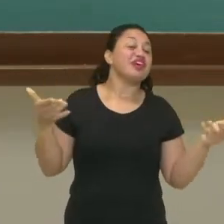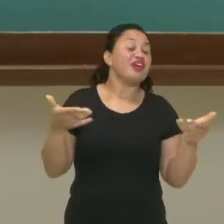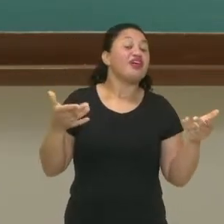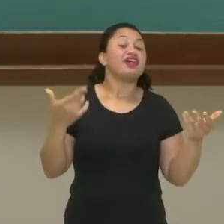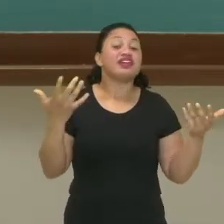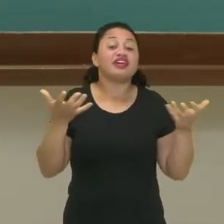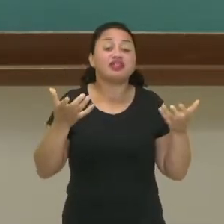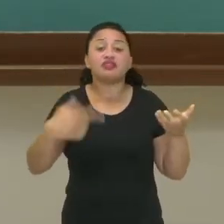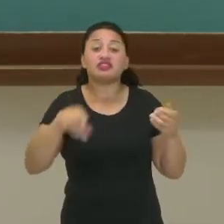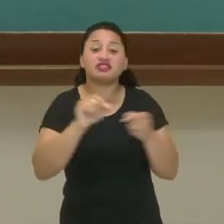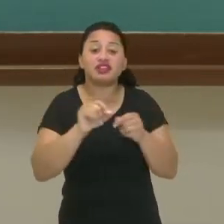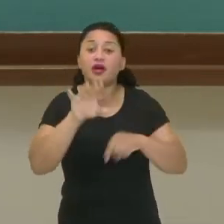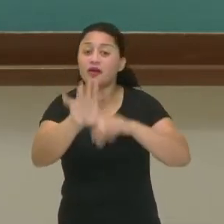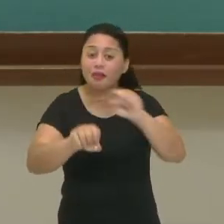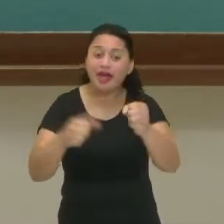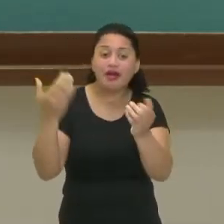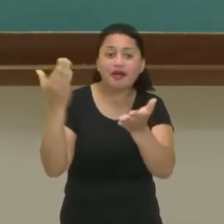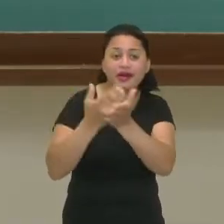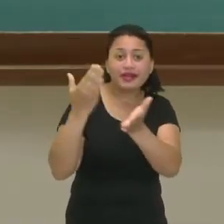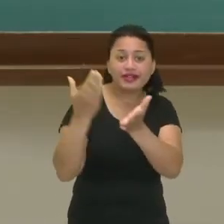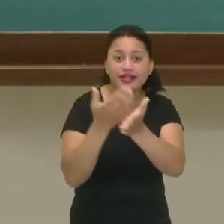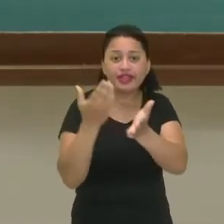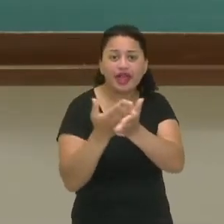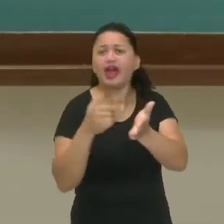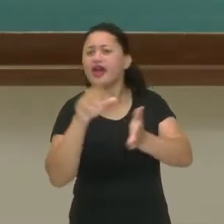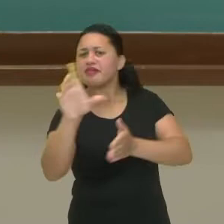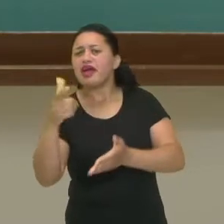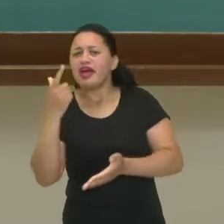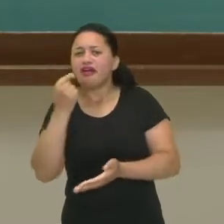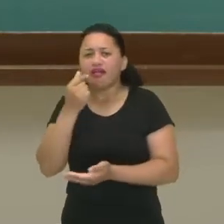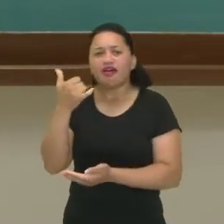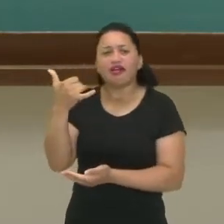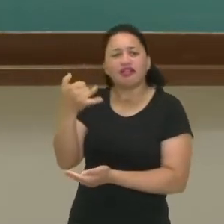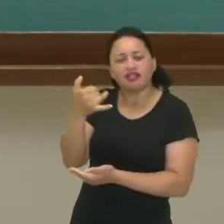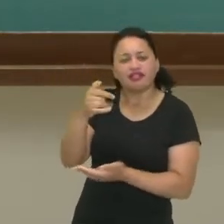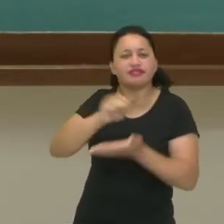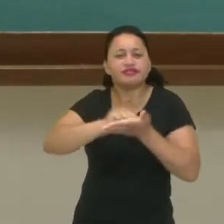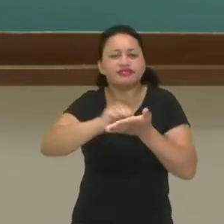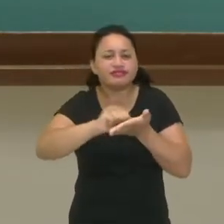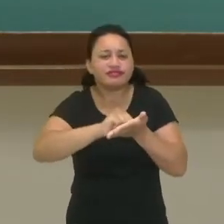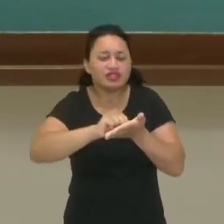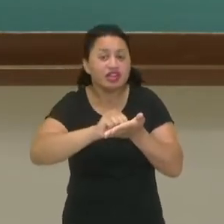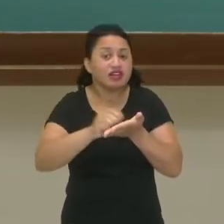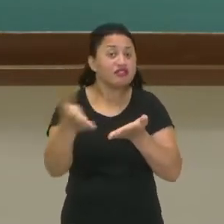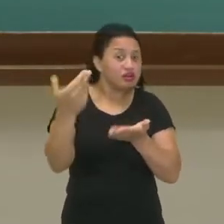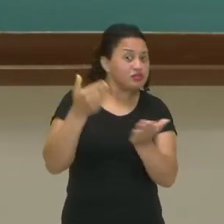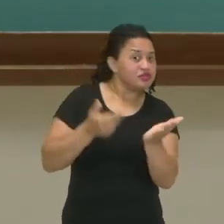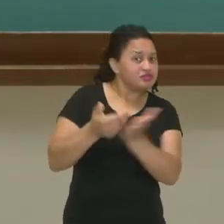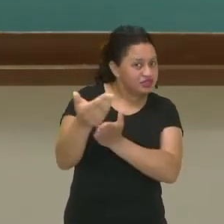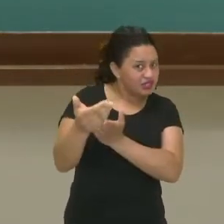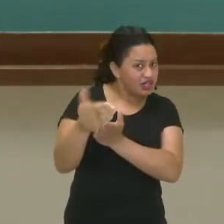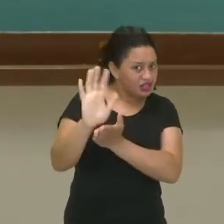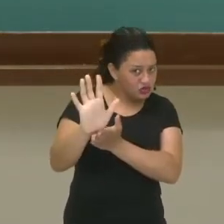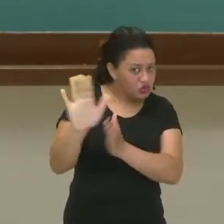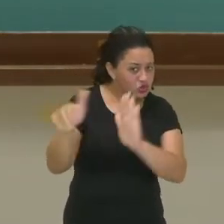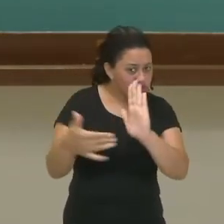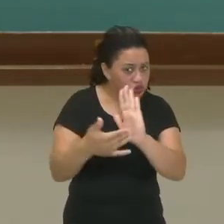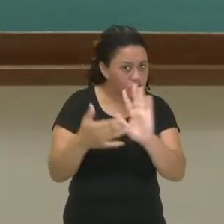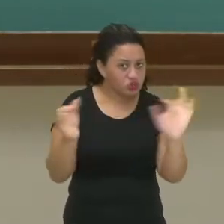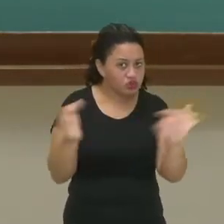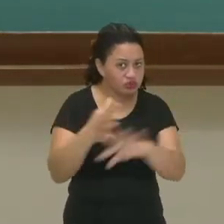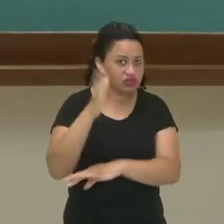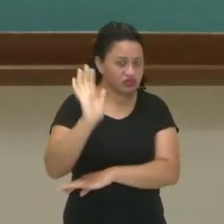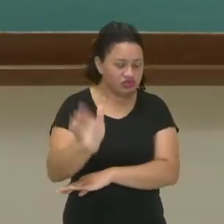aí? Correr, pegar o caderninho, o lápis, a caneta, a borracha. Bora lá? Pegou? Já está aí com